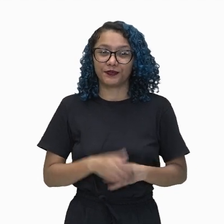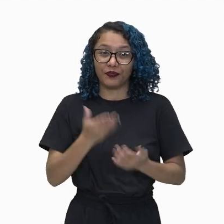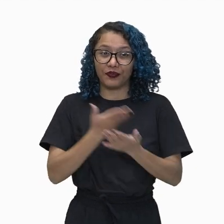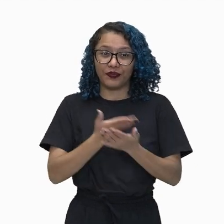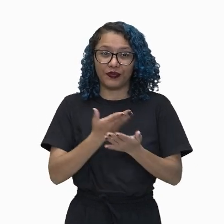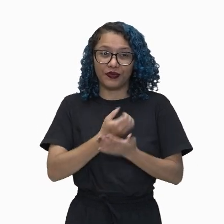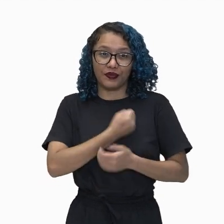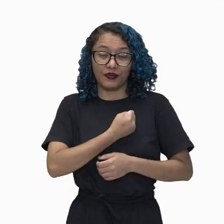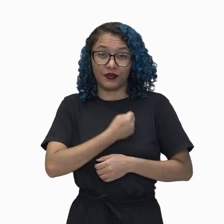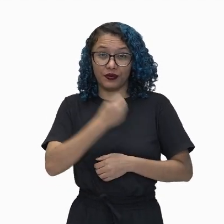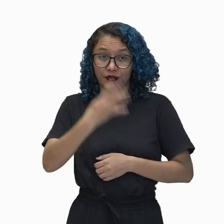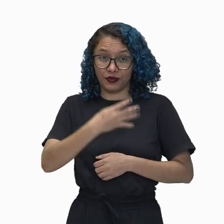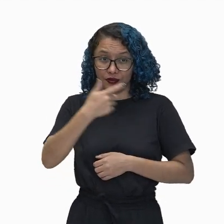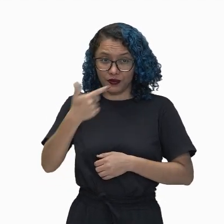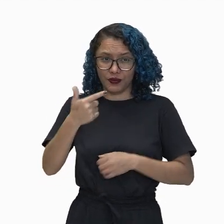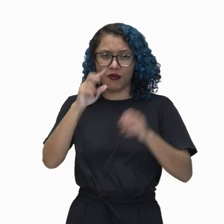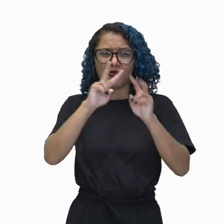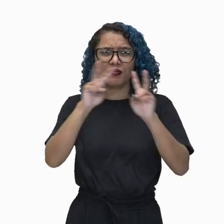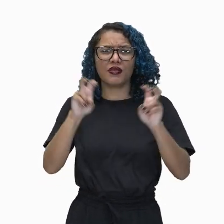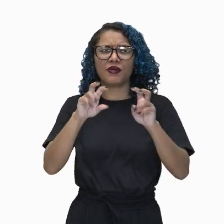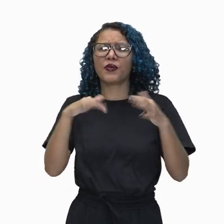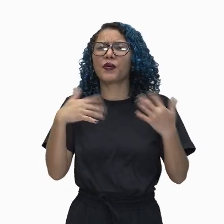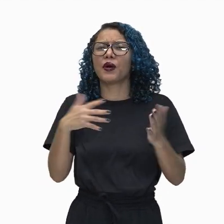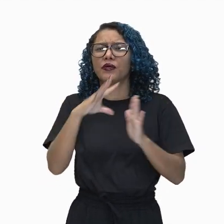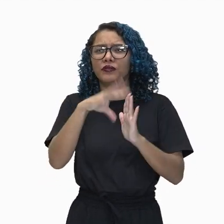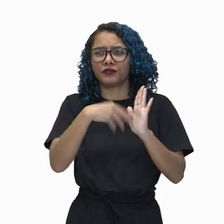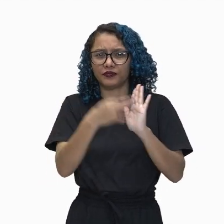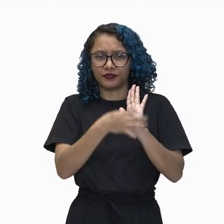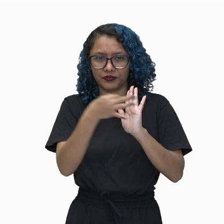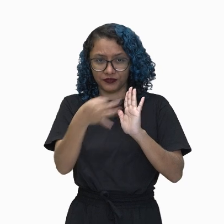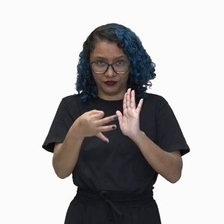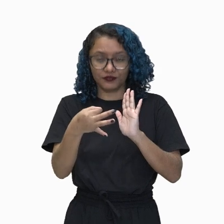Aula 42, objeto de conhecimento, resenha,